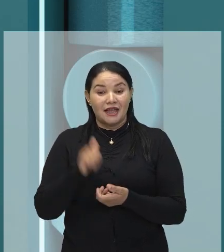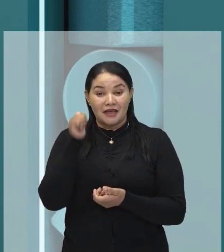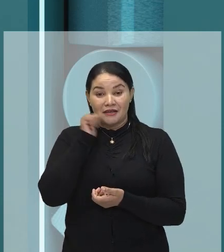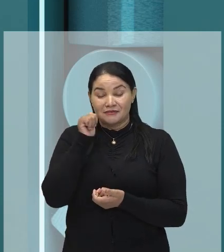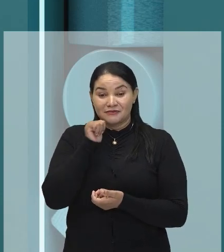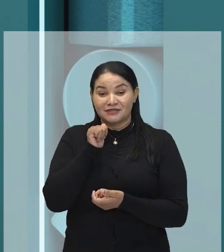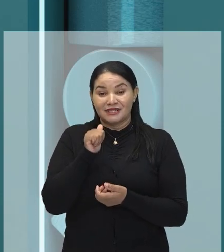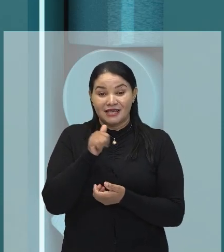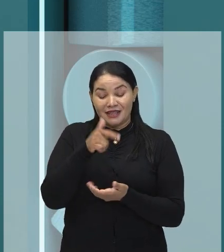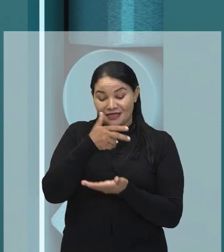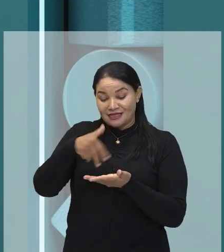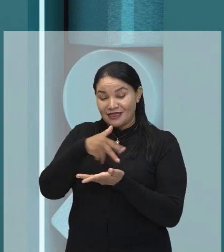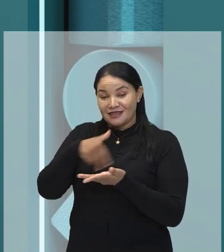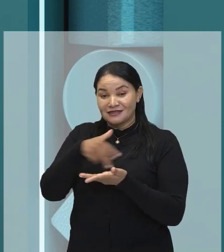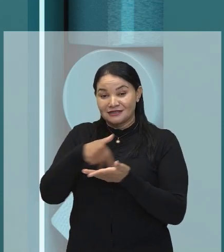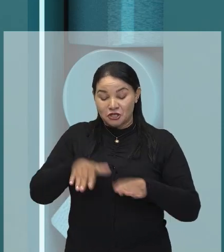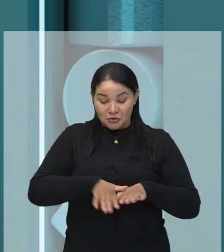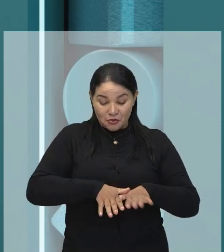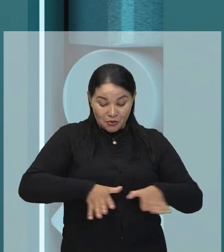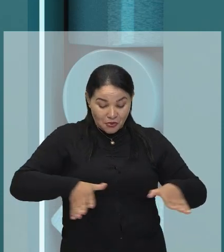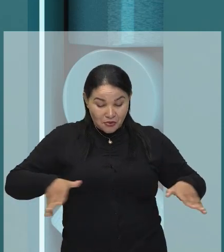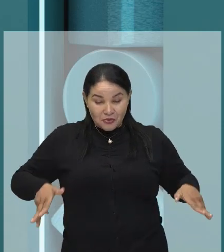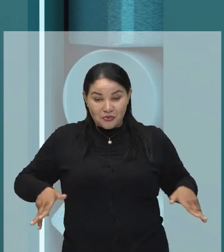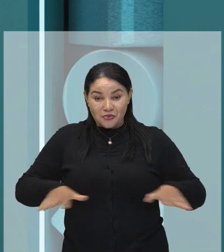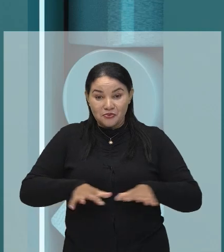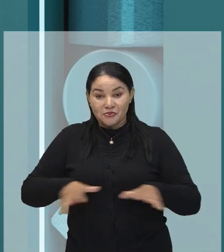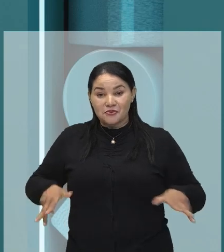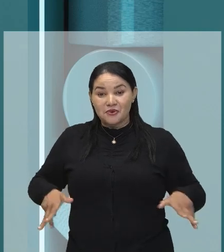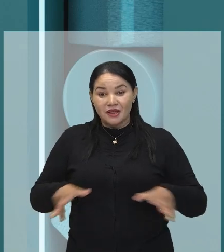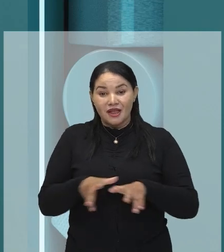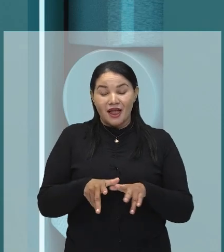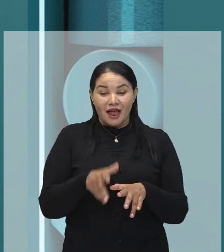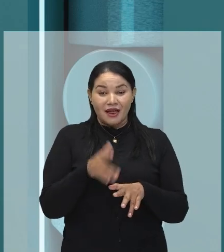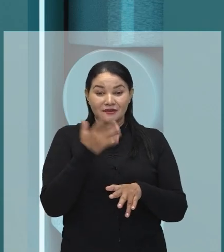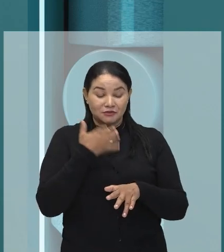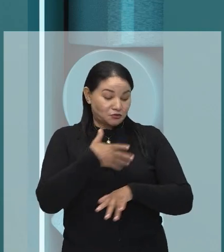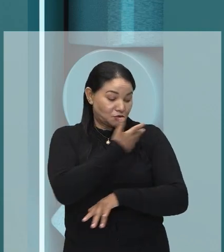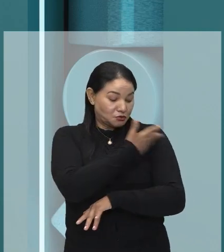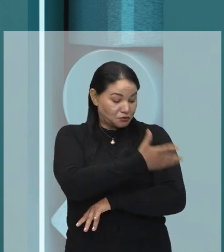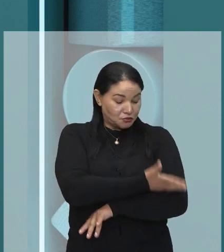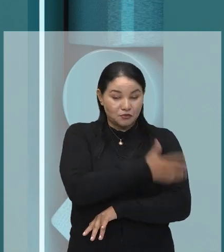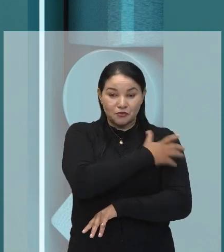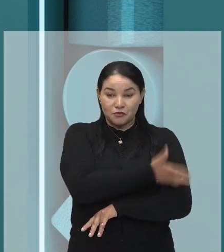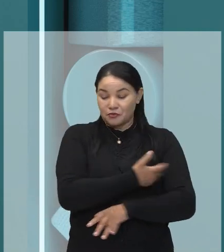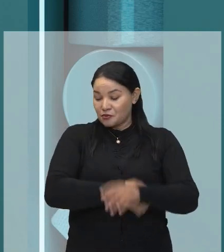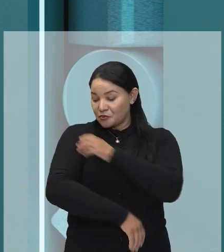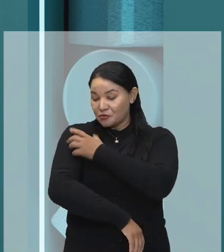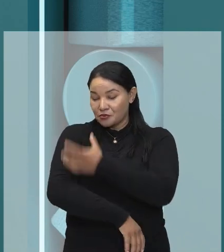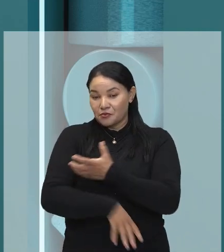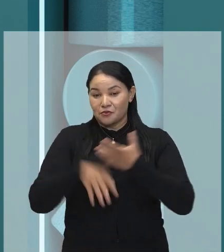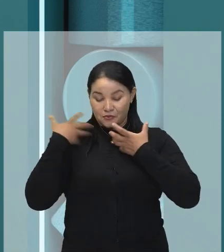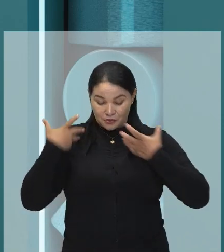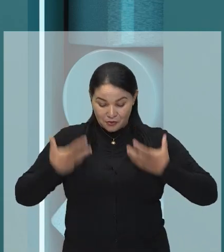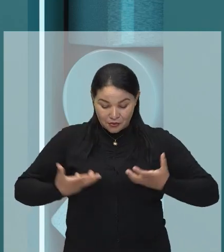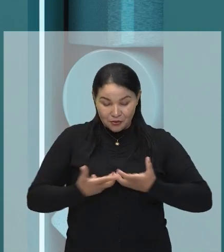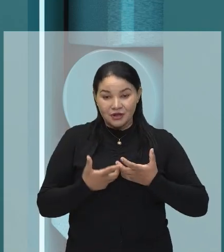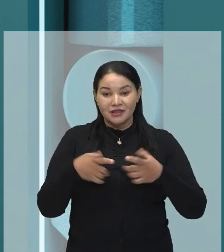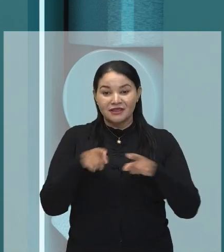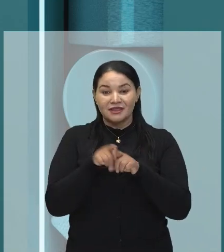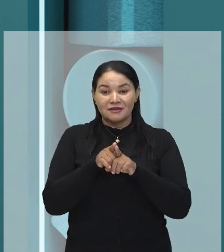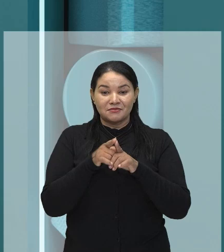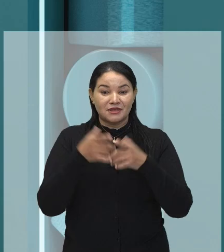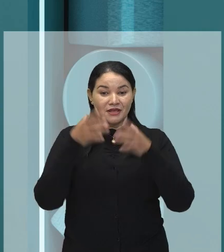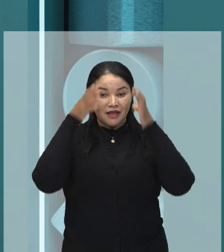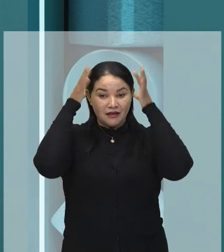viram, dançam com saias bem rodadas, com babados, blusas de mangas, bufantes e cabelos presos, enfeitados